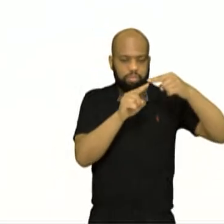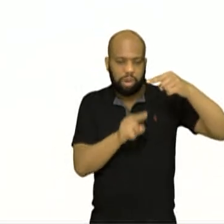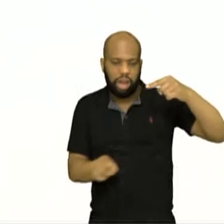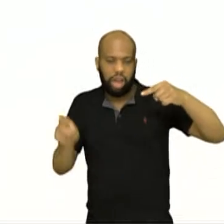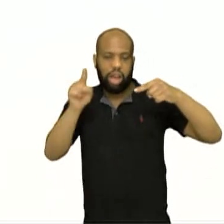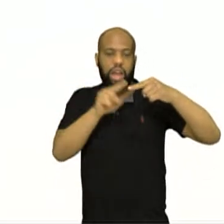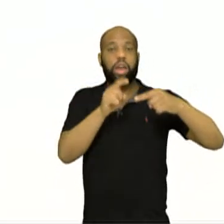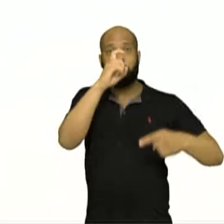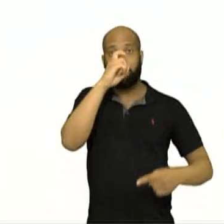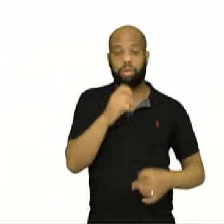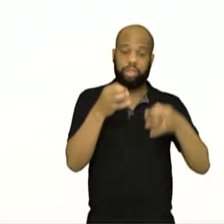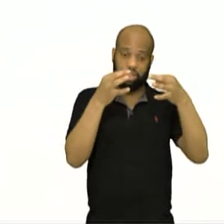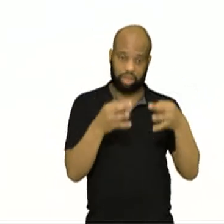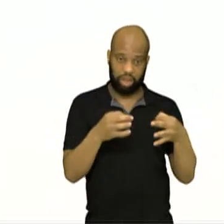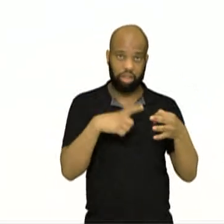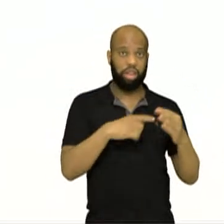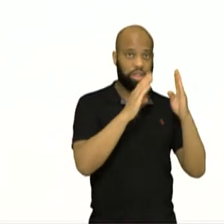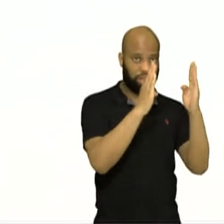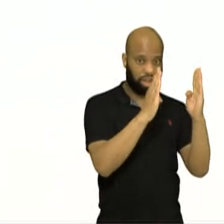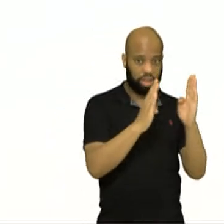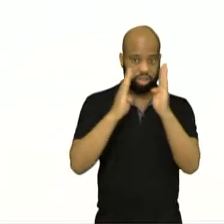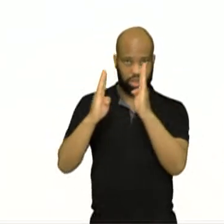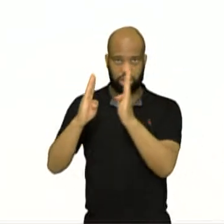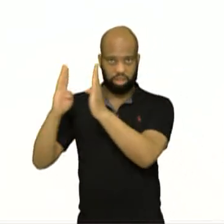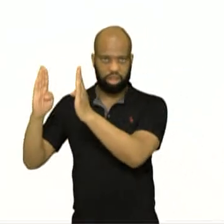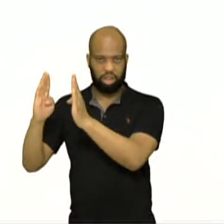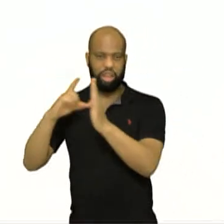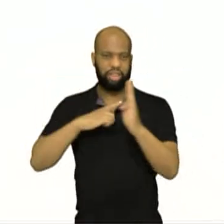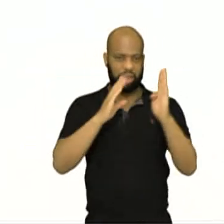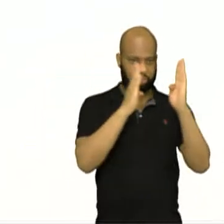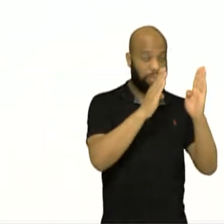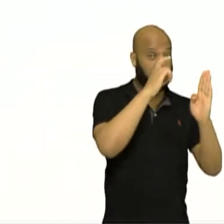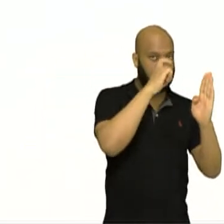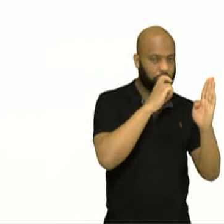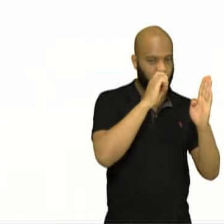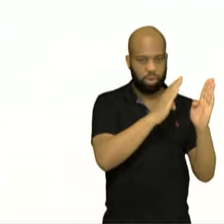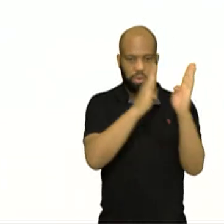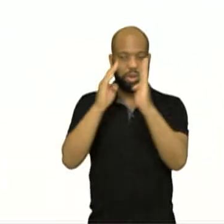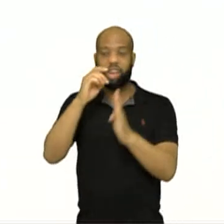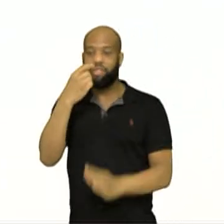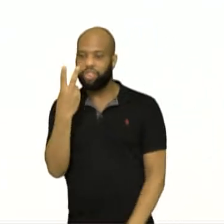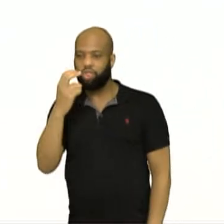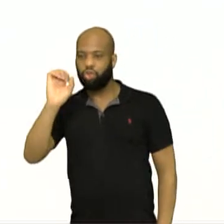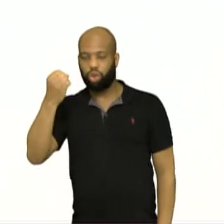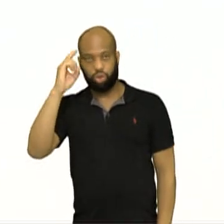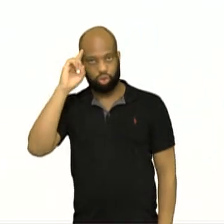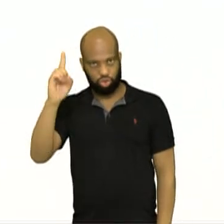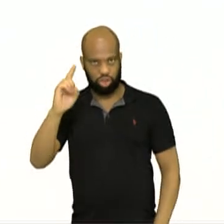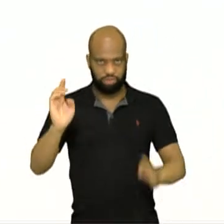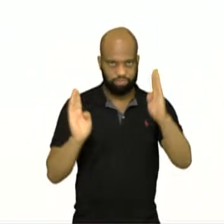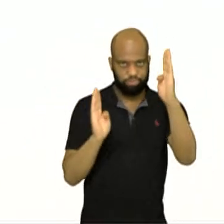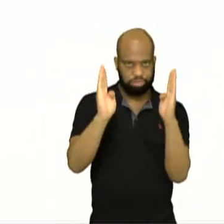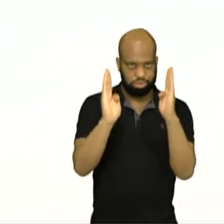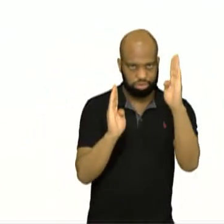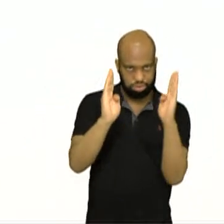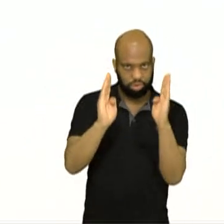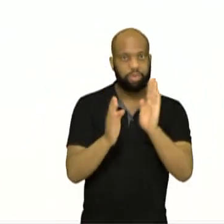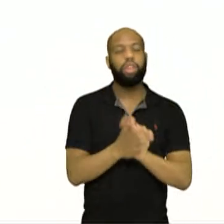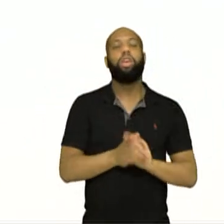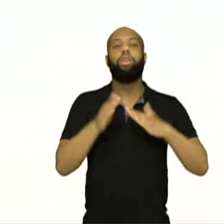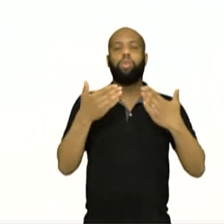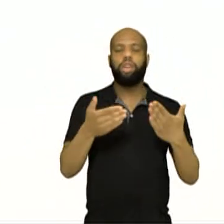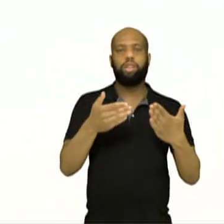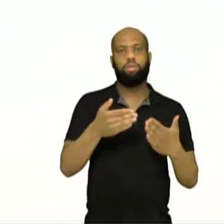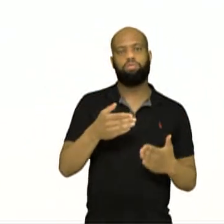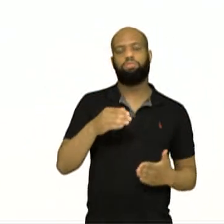regular, com intervalo entre as menstruações de cerca de 28 dias. Então, já chamando um ciclo de 28 dias ali. E